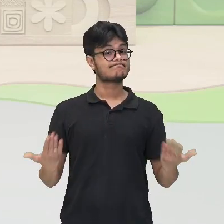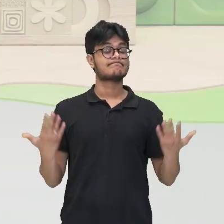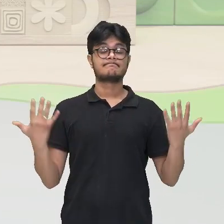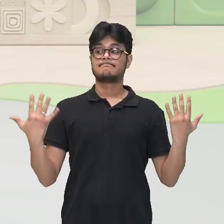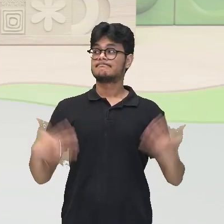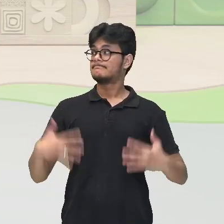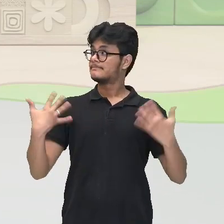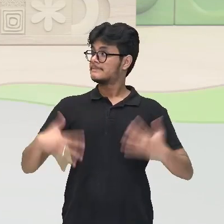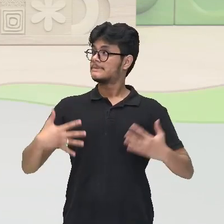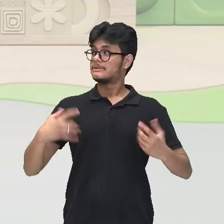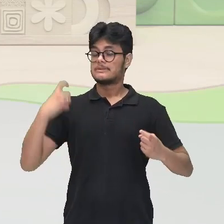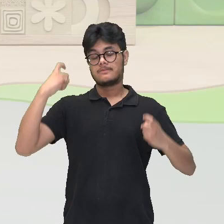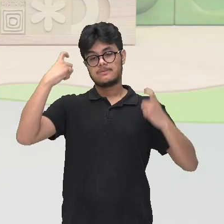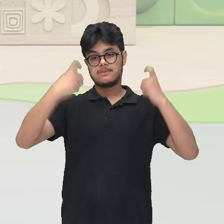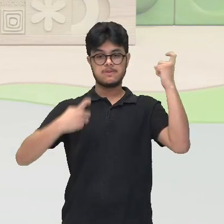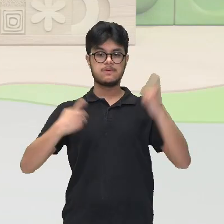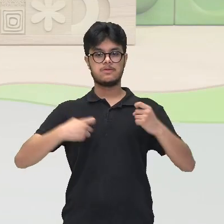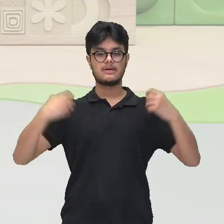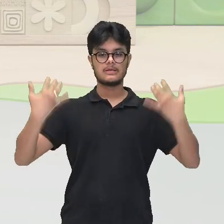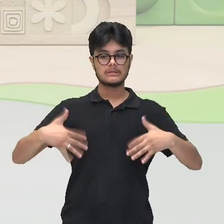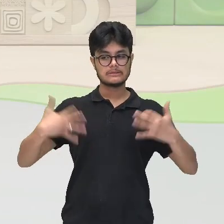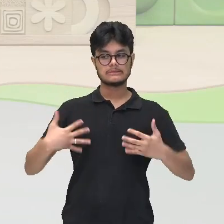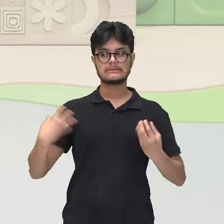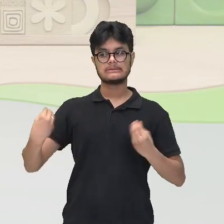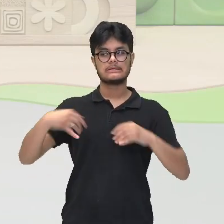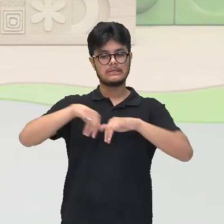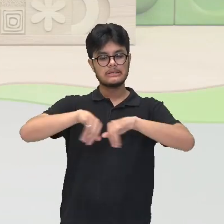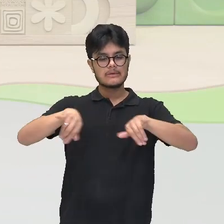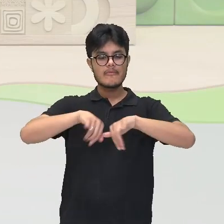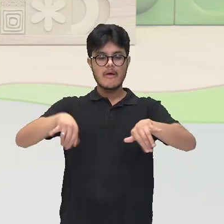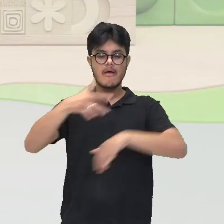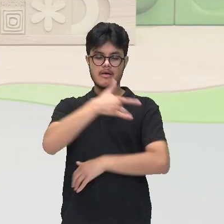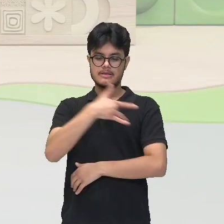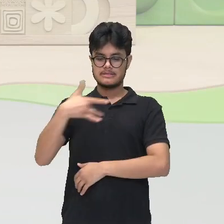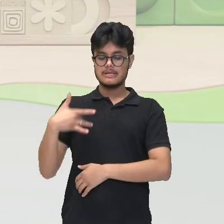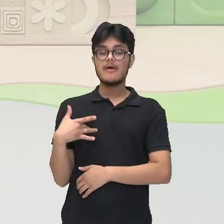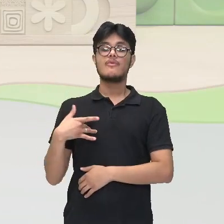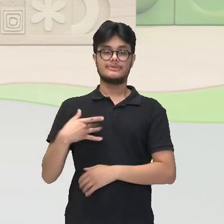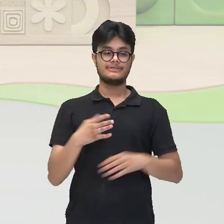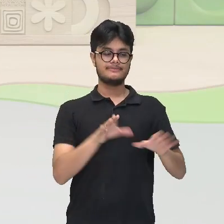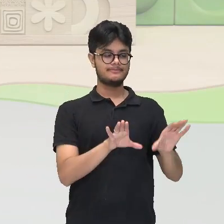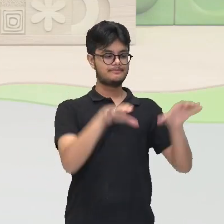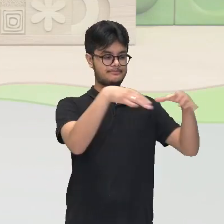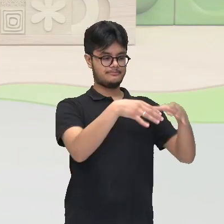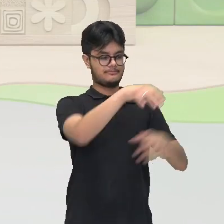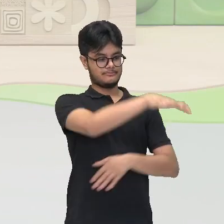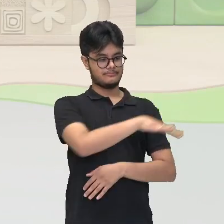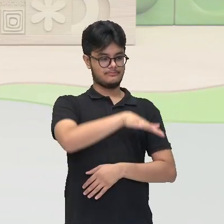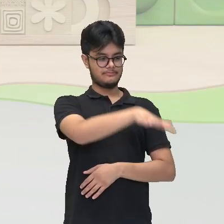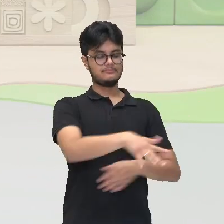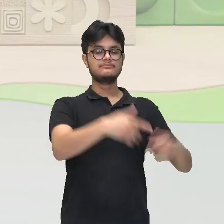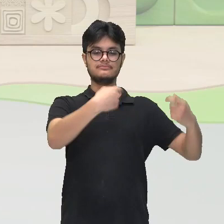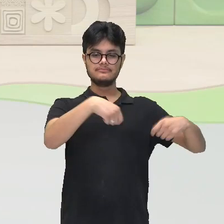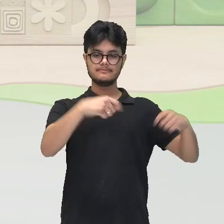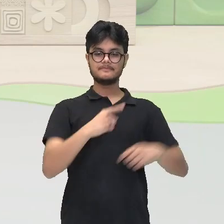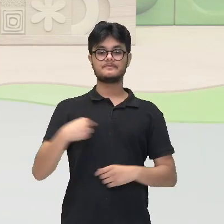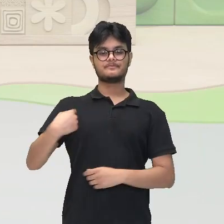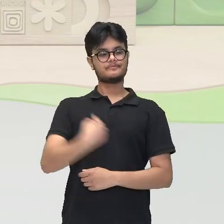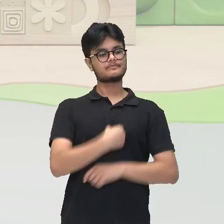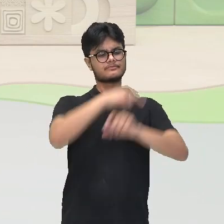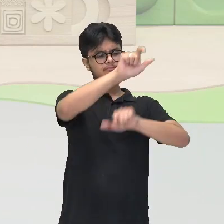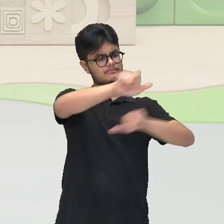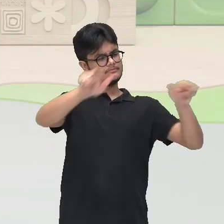dessas campanhas, né, que a gente vem falando da saúde coletiva, que é necessário que as